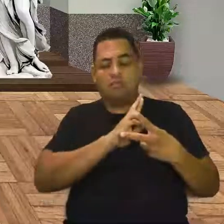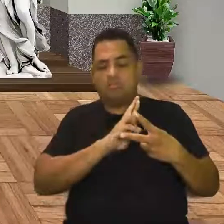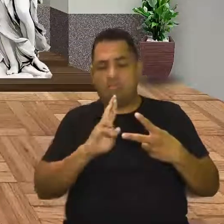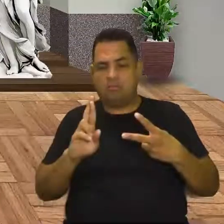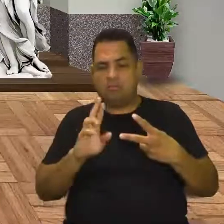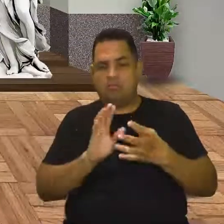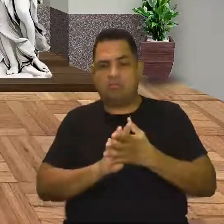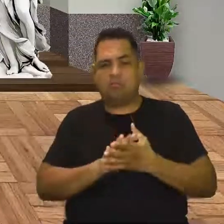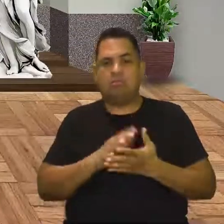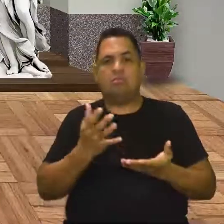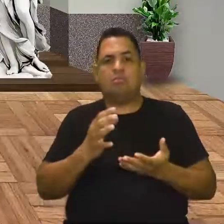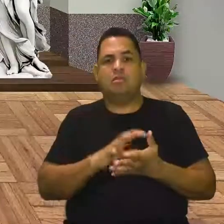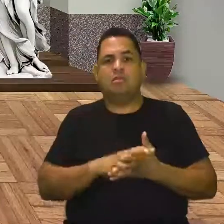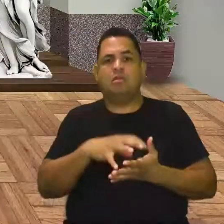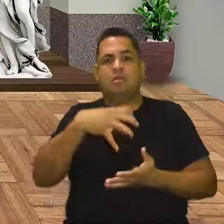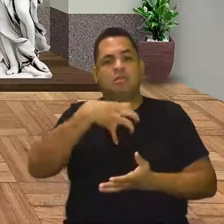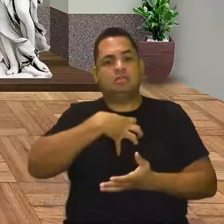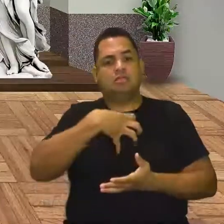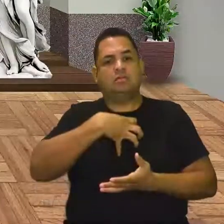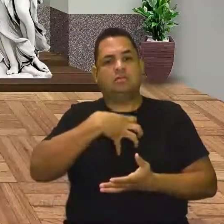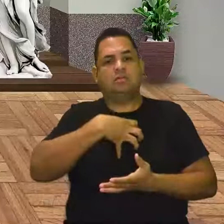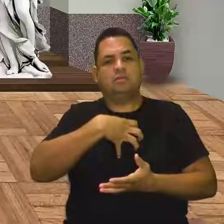em Salvador,